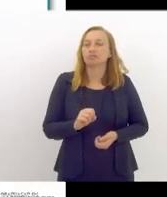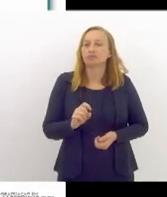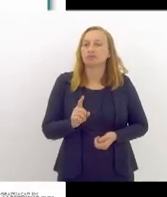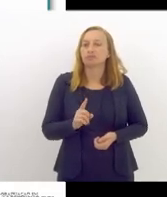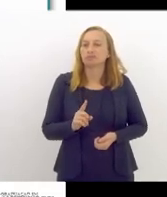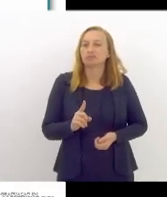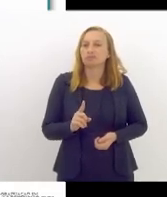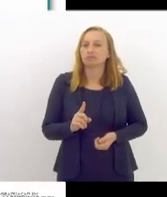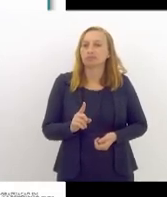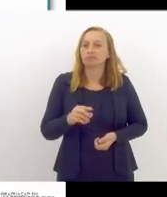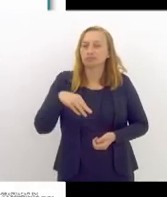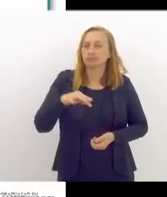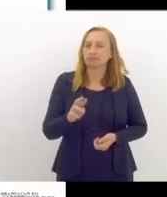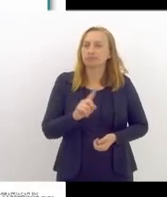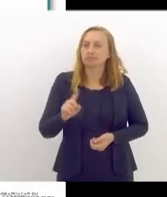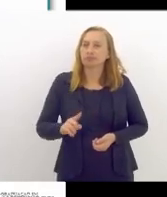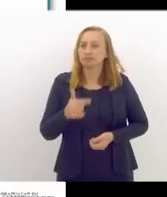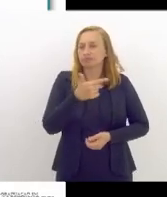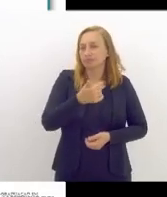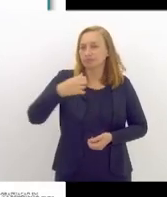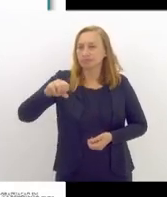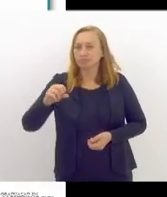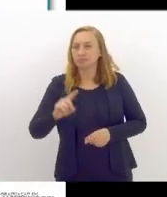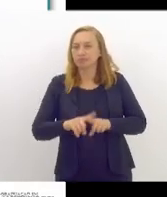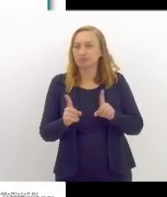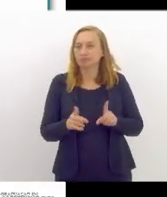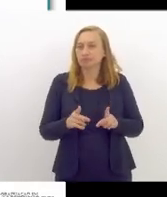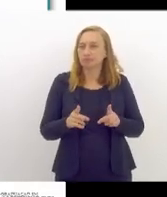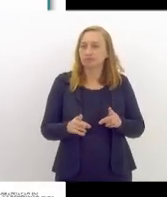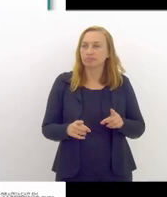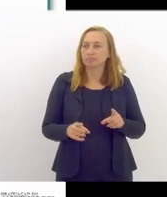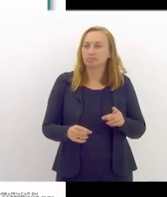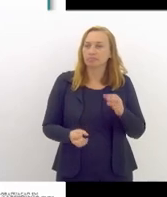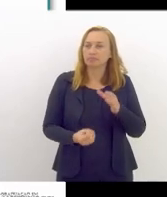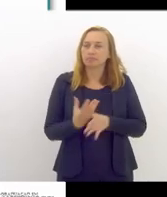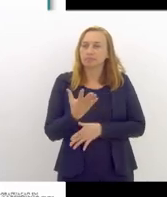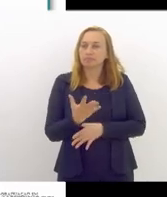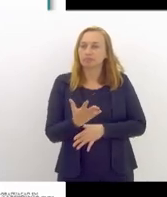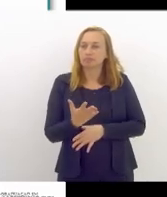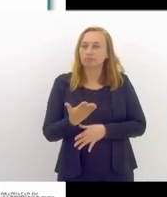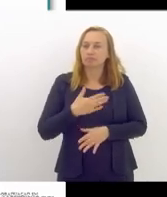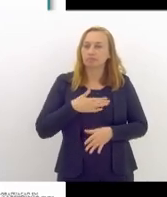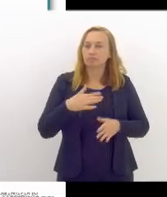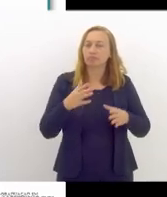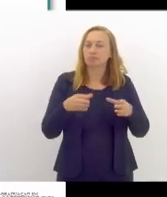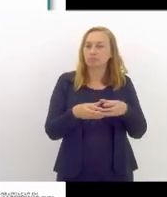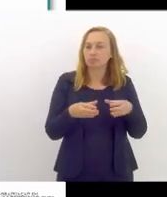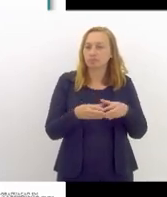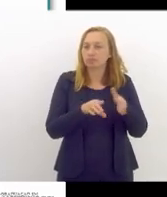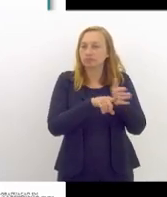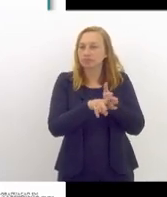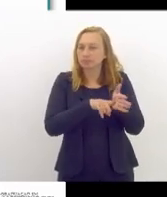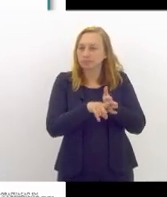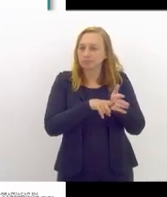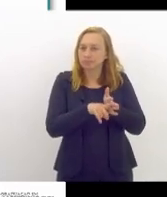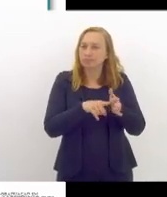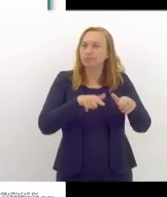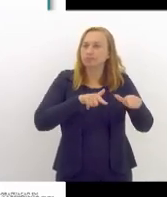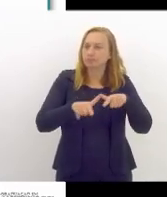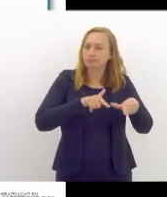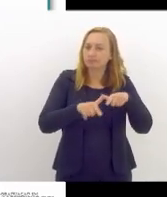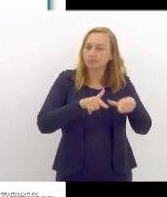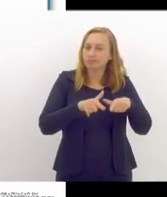a Matriz do de 2019 é uma matriz construída no âmbito acadêmico né pelo meu grupo de pesquisa que qual foi esse trabalho